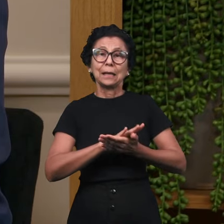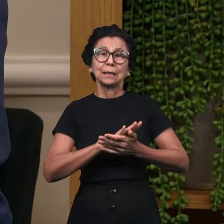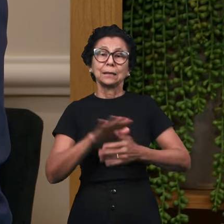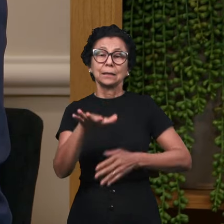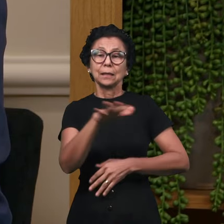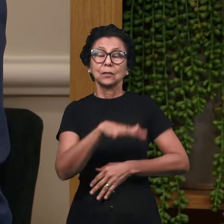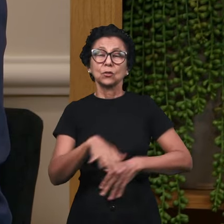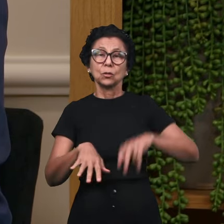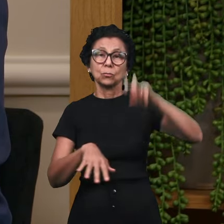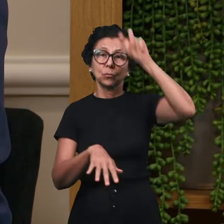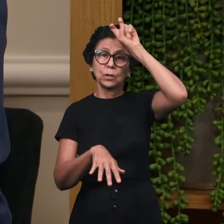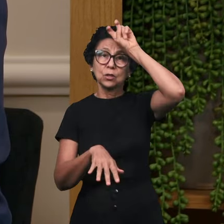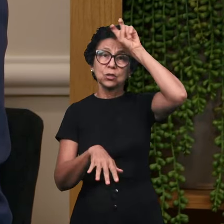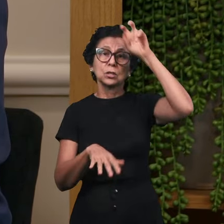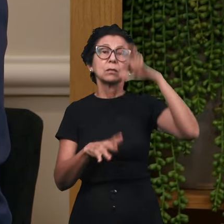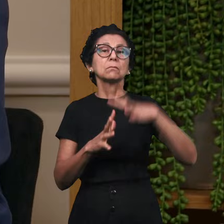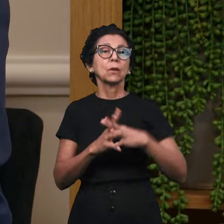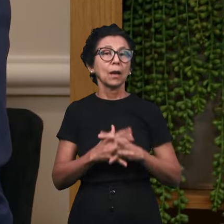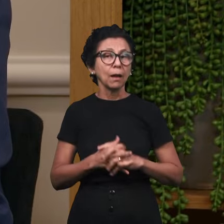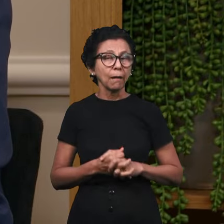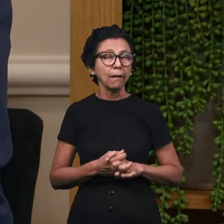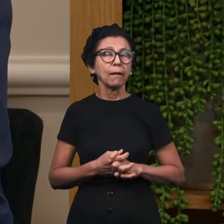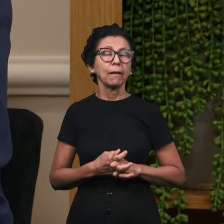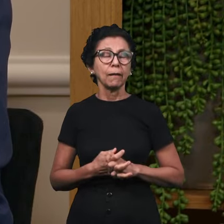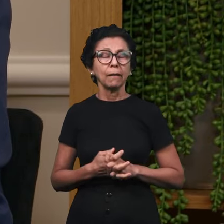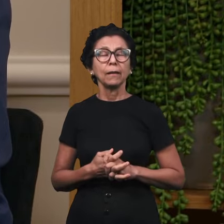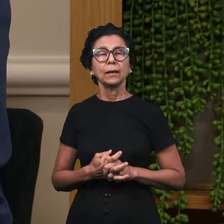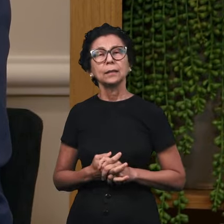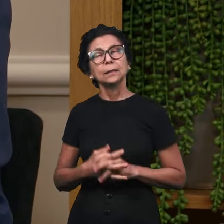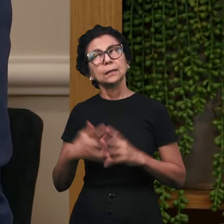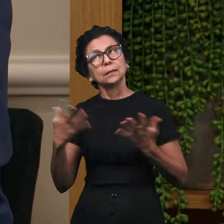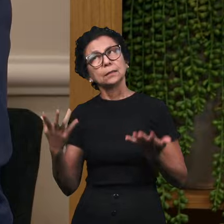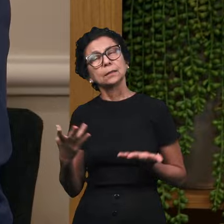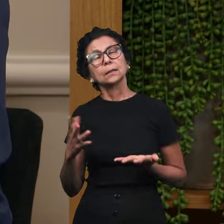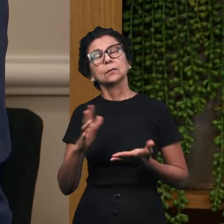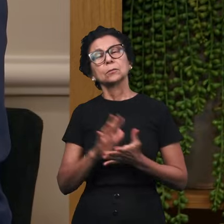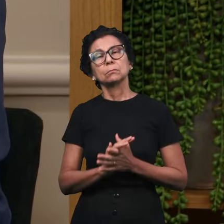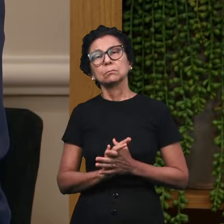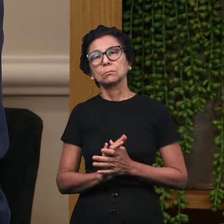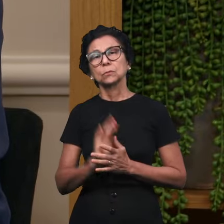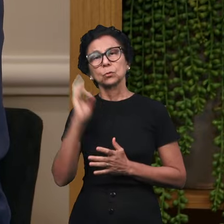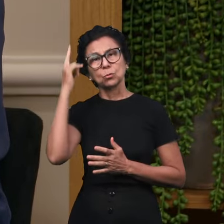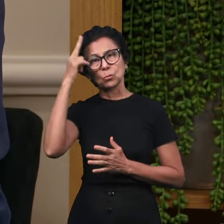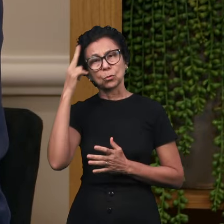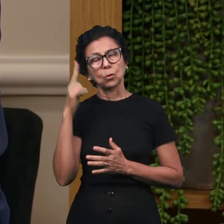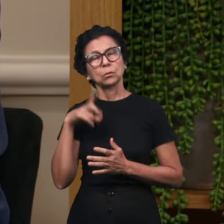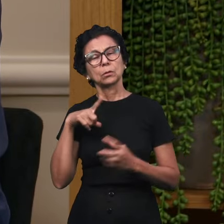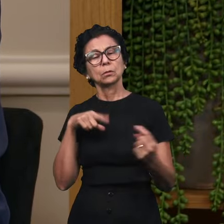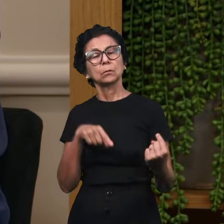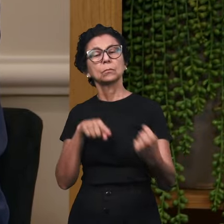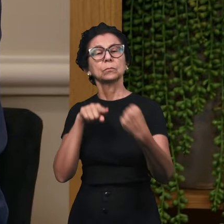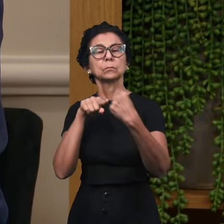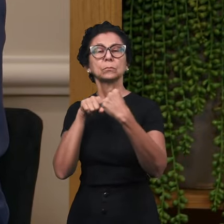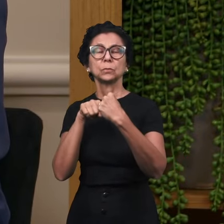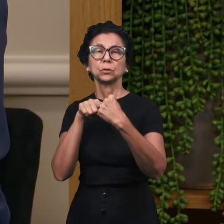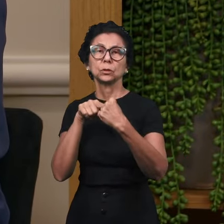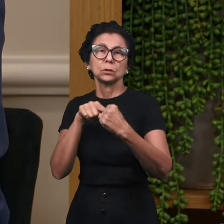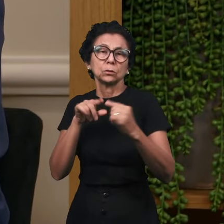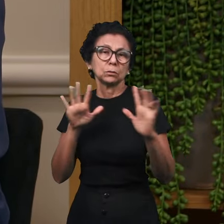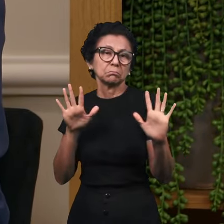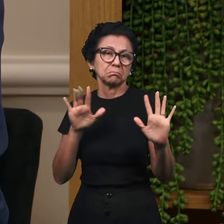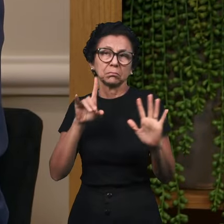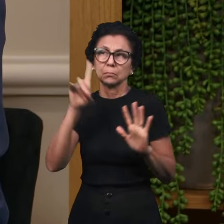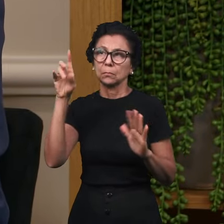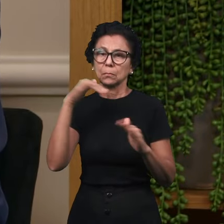por sonhos da parte do Senhor, seja para José mesmo ou para os personagens aqui, porque Deus é